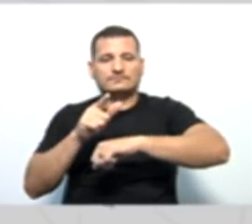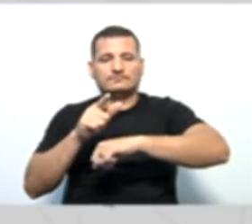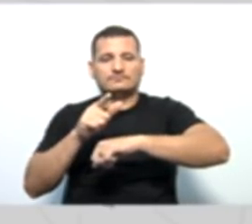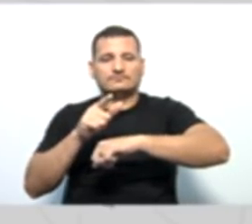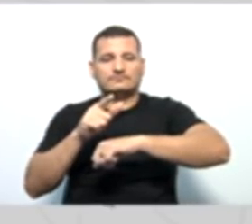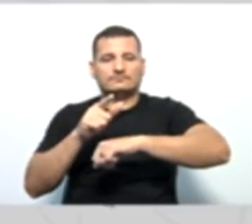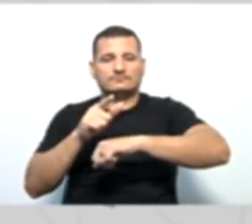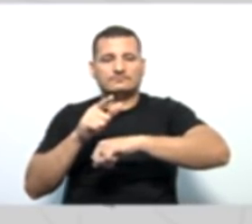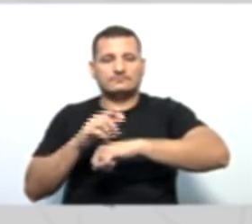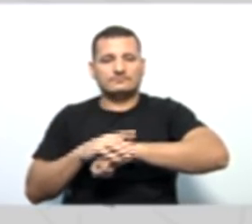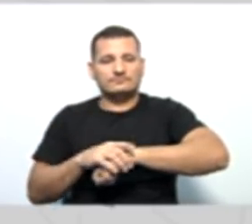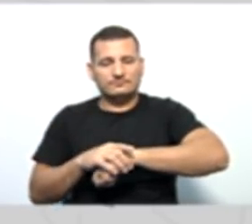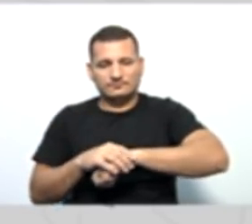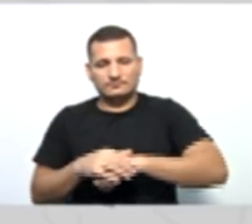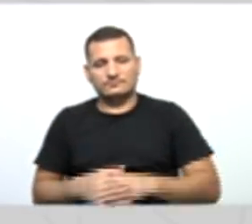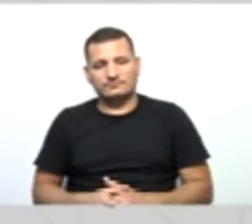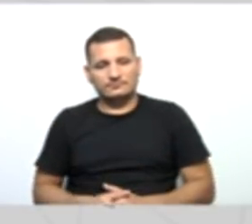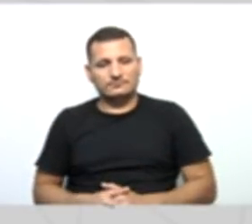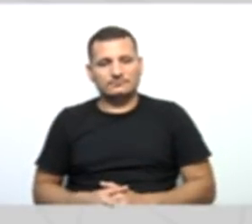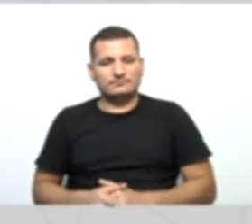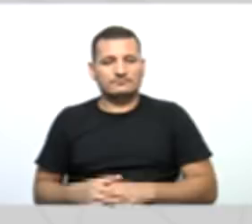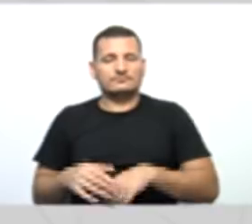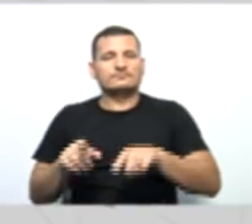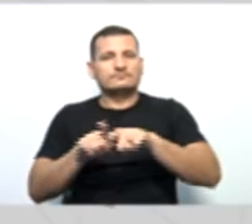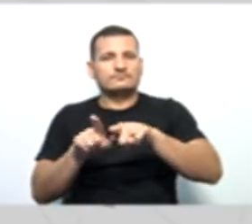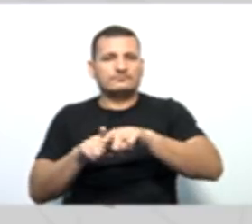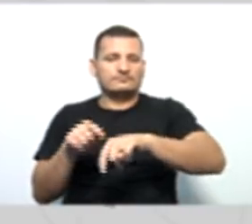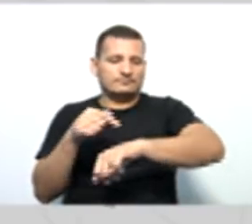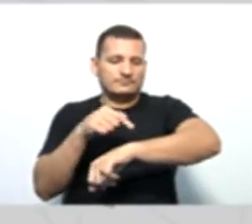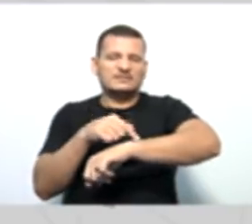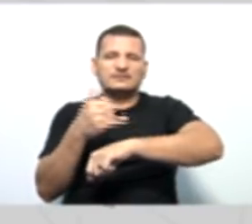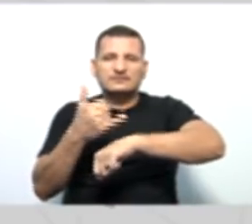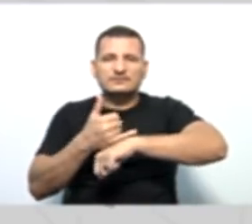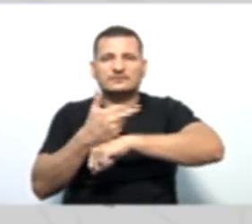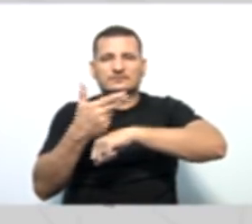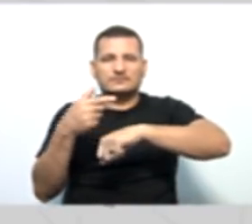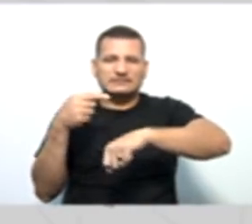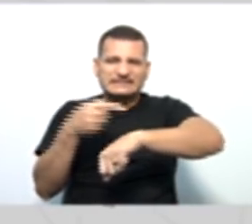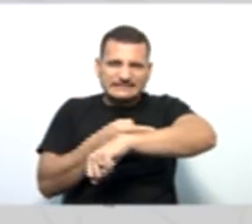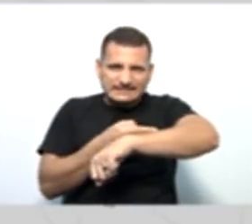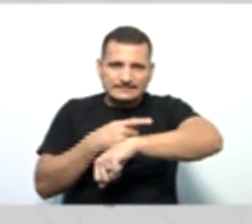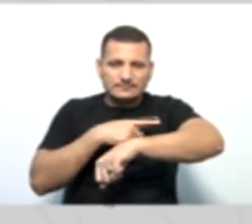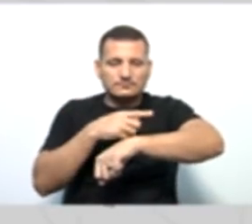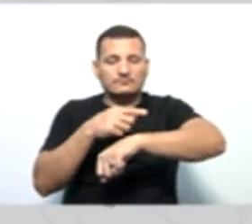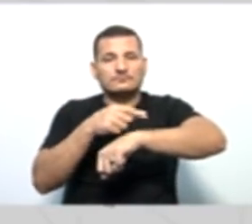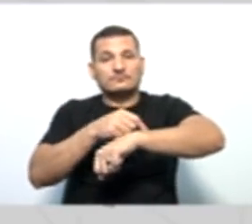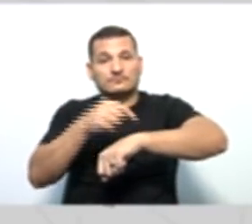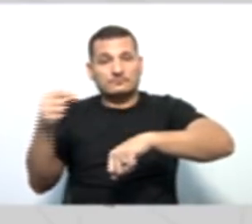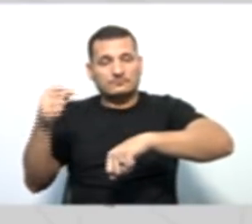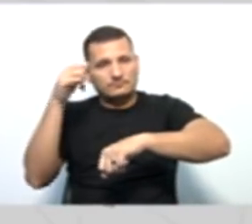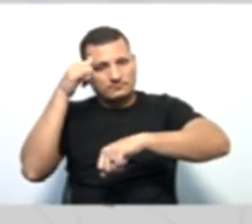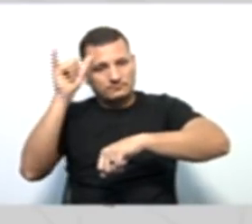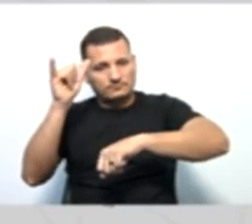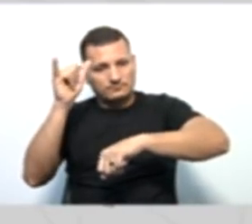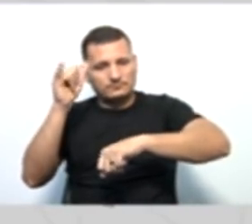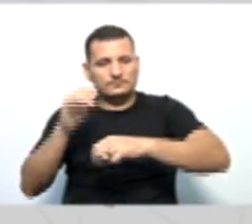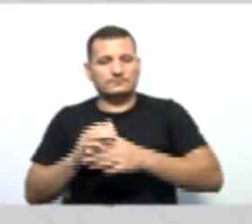ok? Também não remover nenhum tipo de objeto fixado no ferimento, usar técnicas